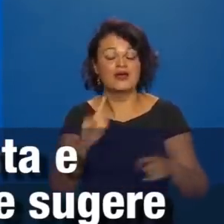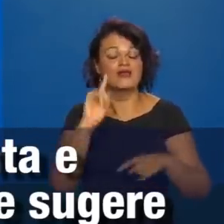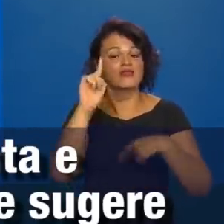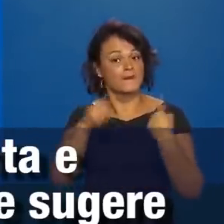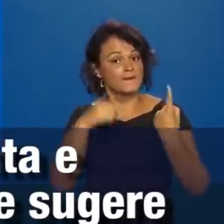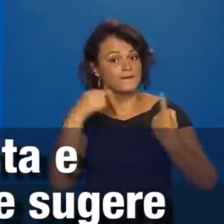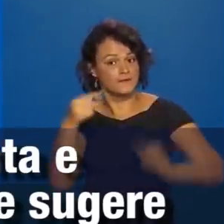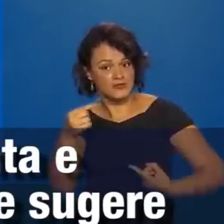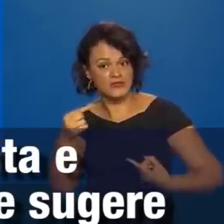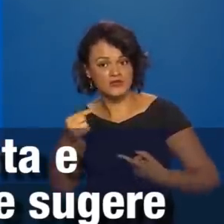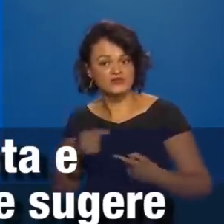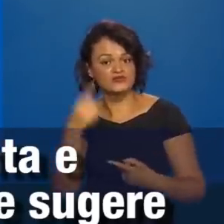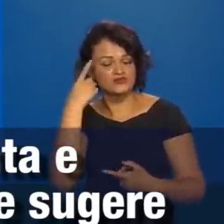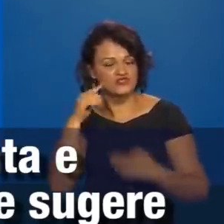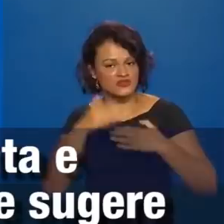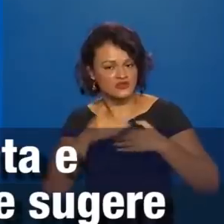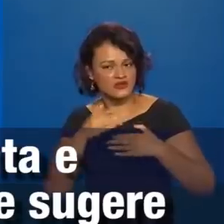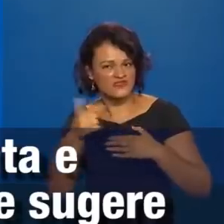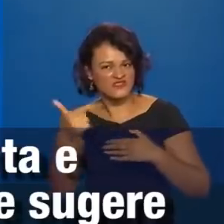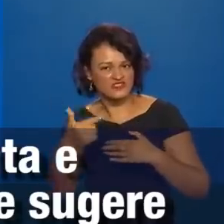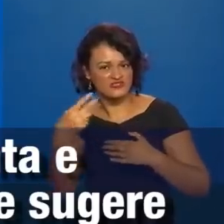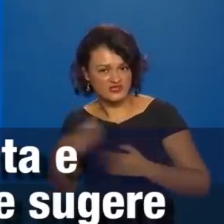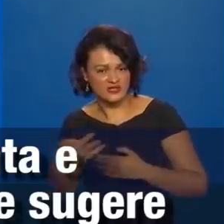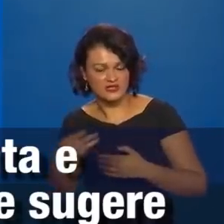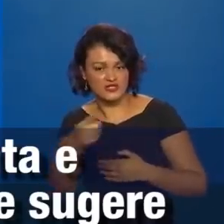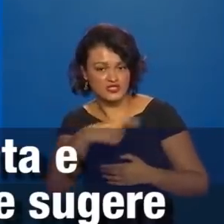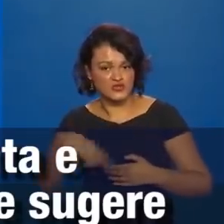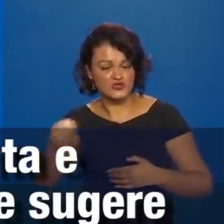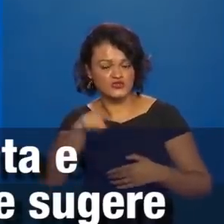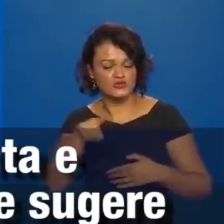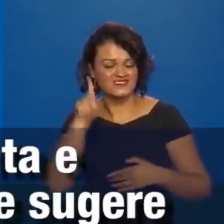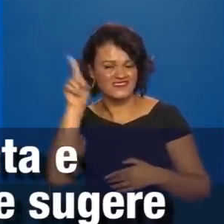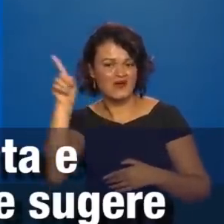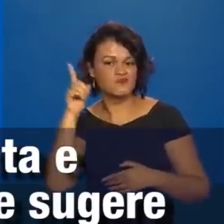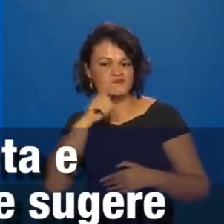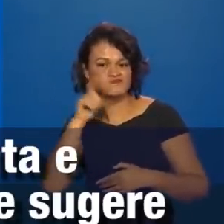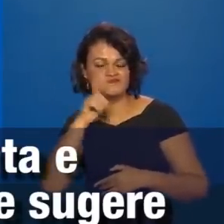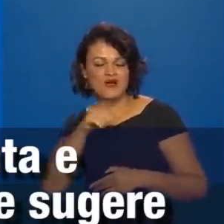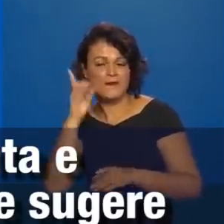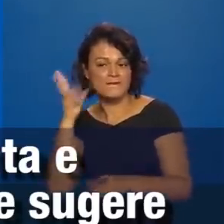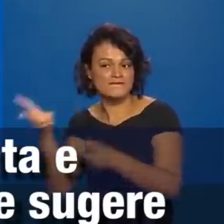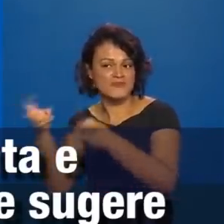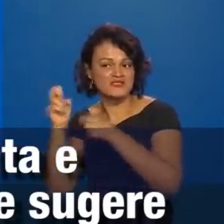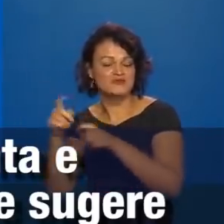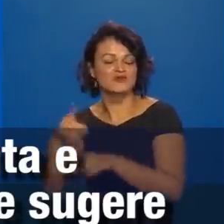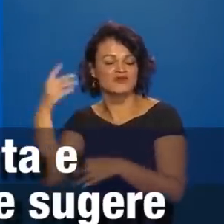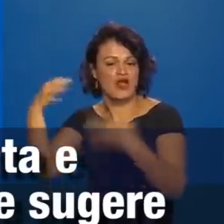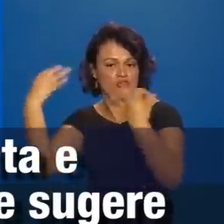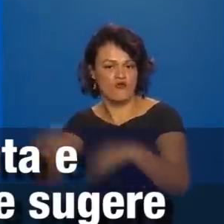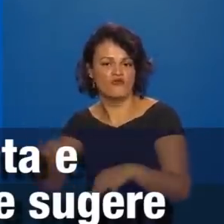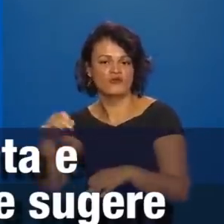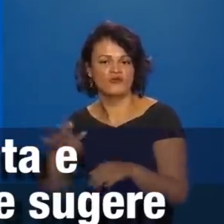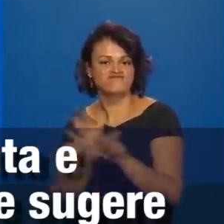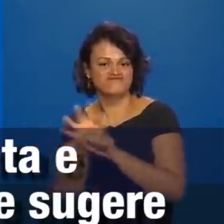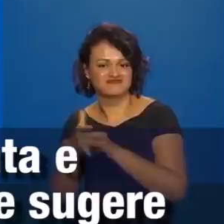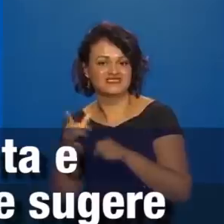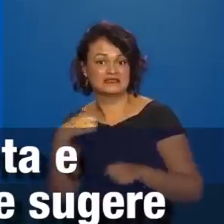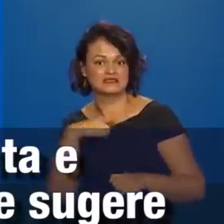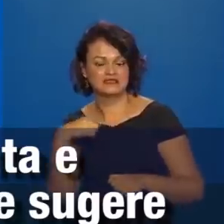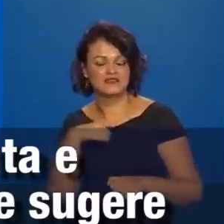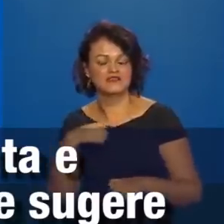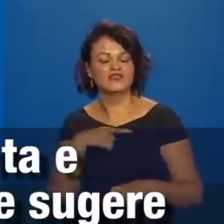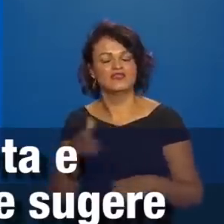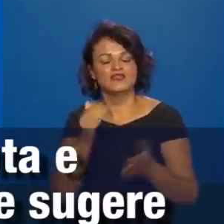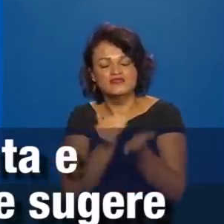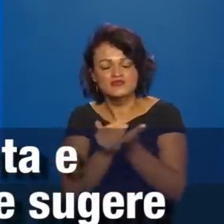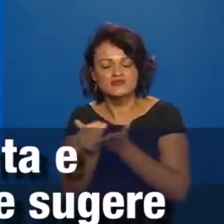logo no dia seguinte em que os Estados Unidos identificou o primeiro caso confirmado. Nós fizemos a ativação